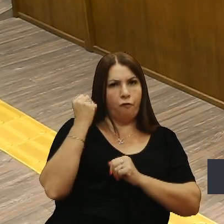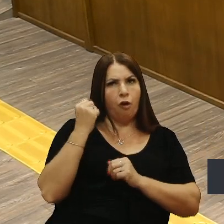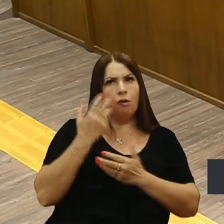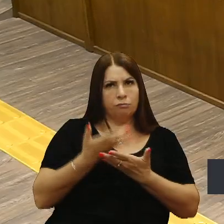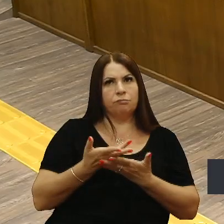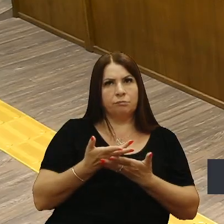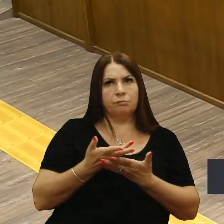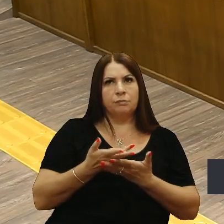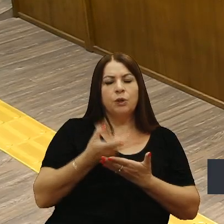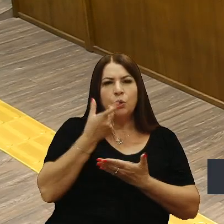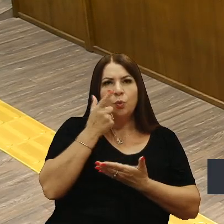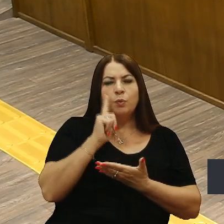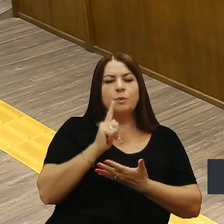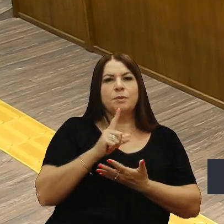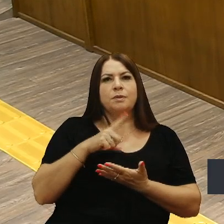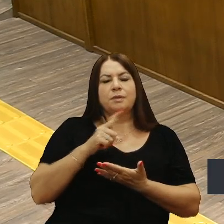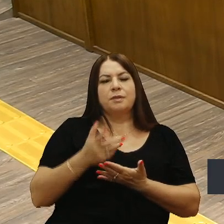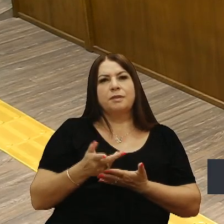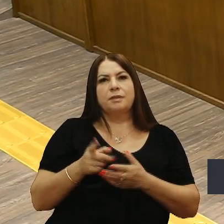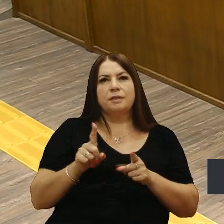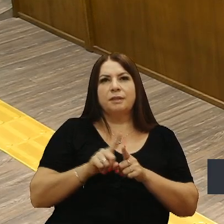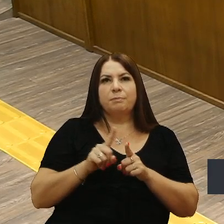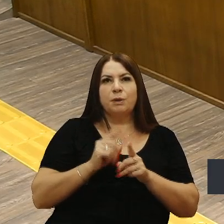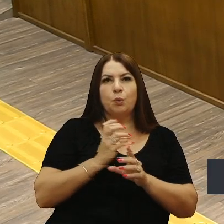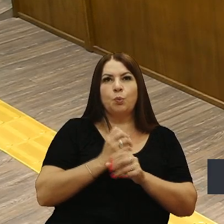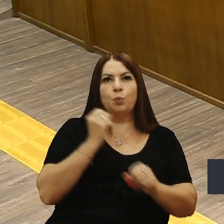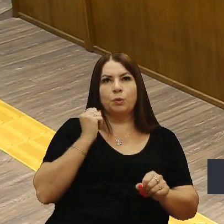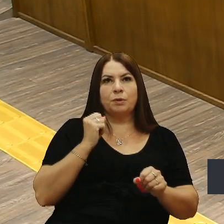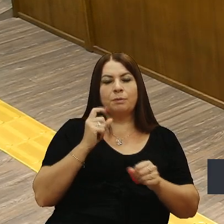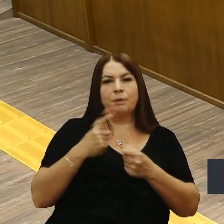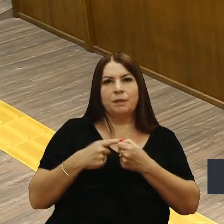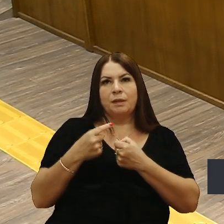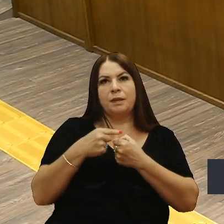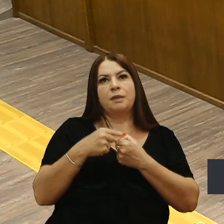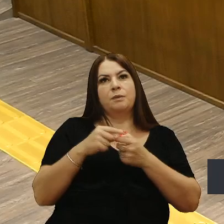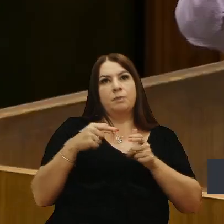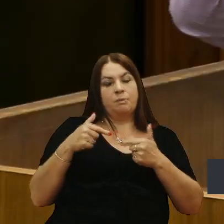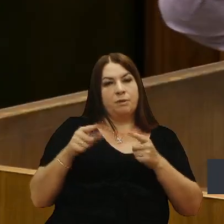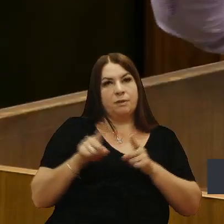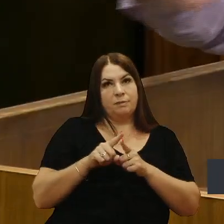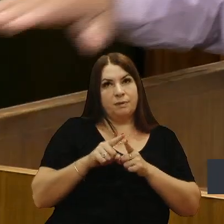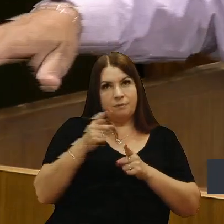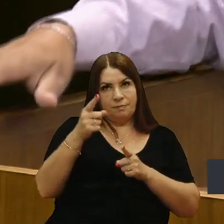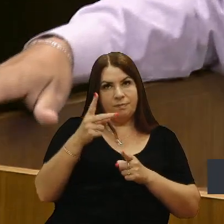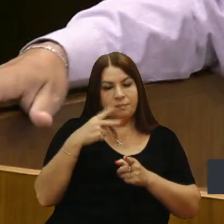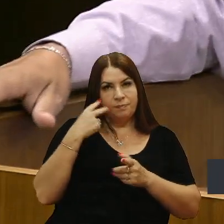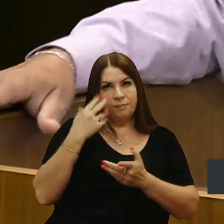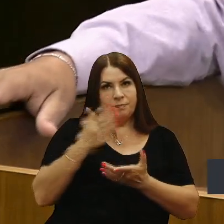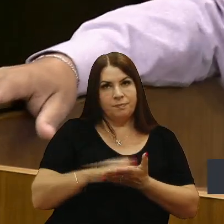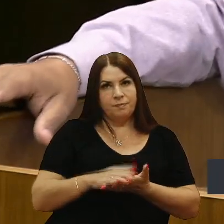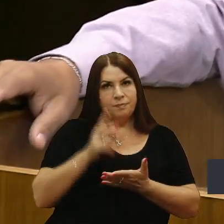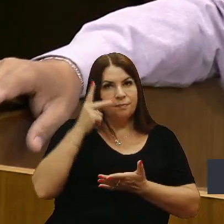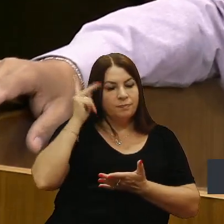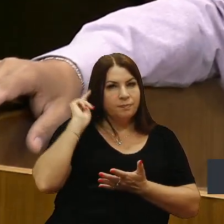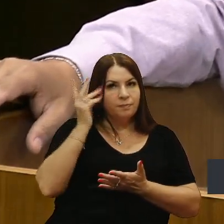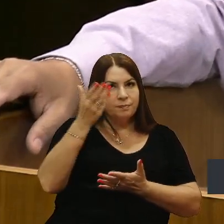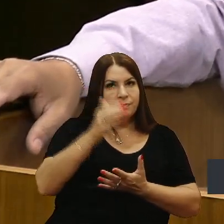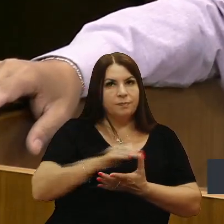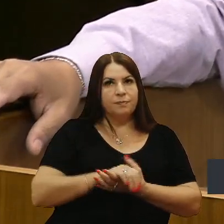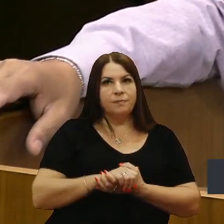que a gente possa ter também lucratividade para a nossa cidade e para os trabalhadores também. Por gentileza, vereador Iago, seu à